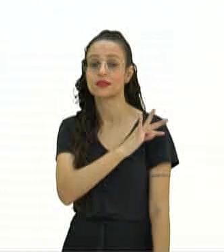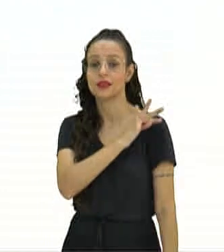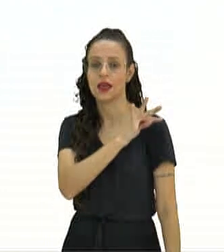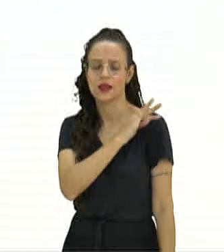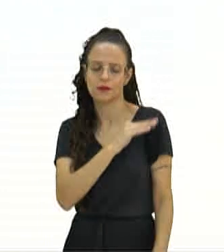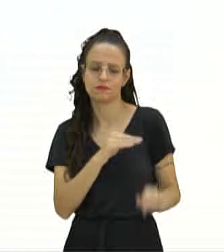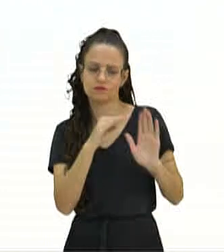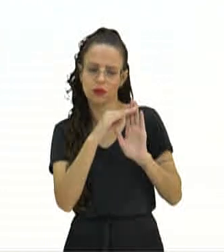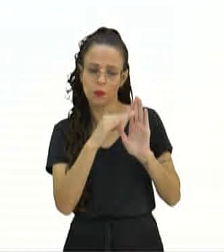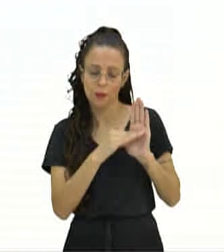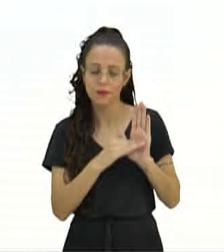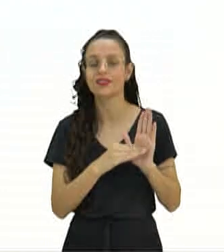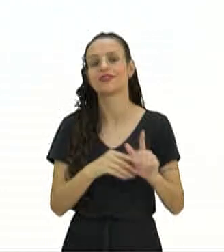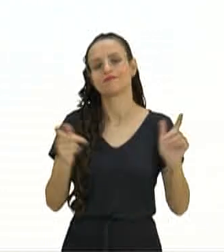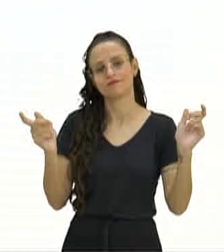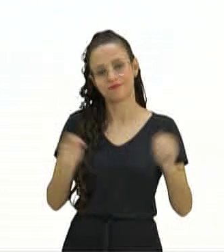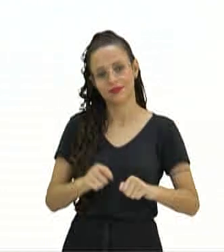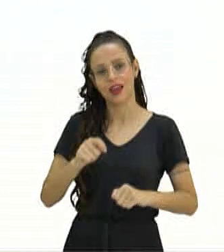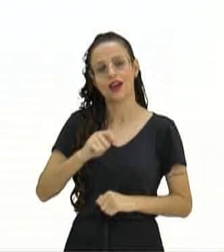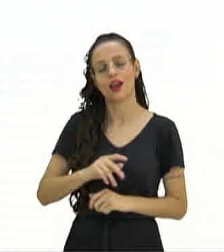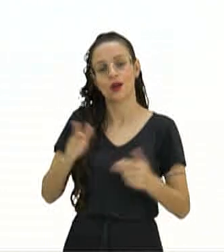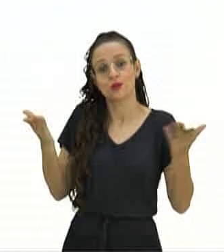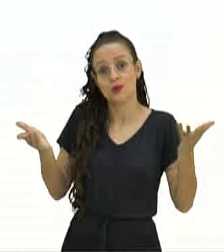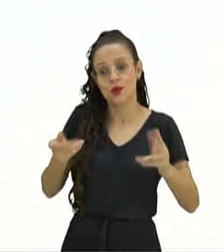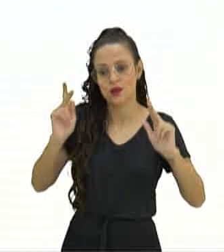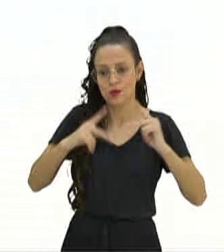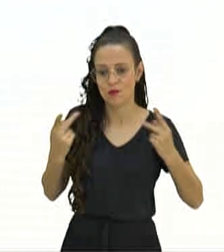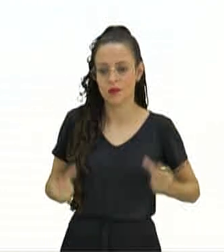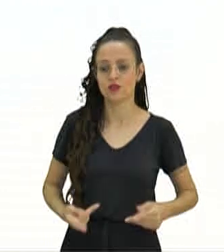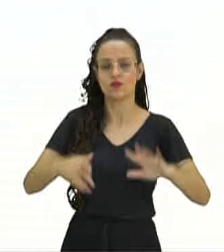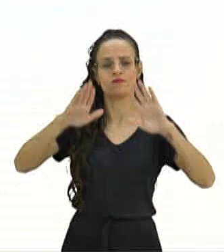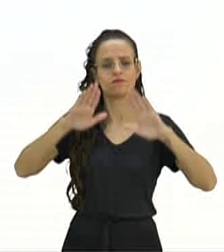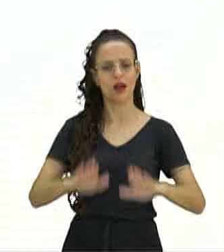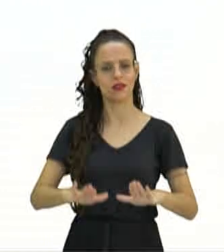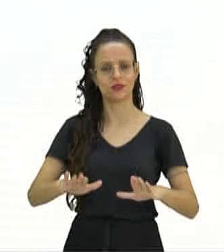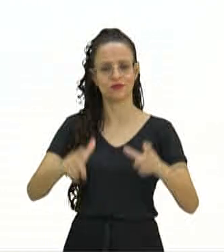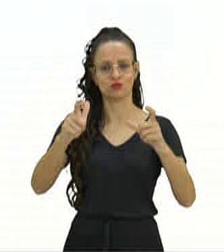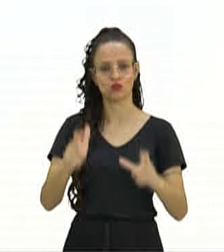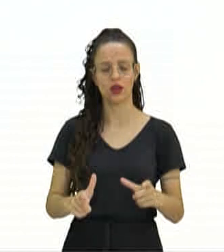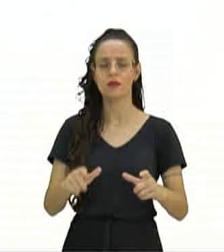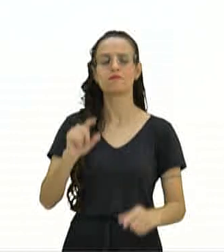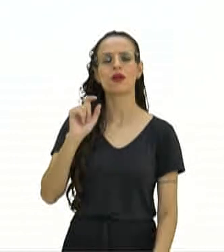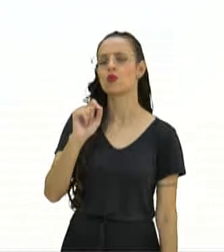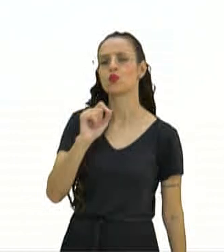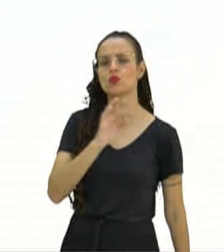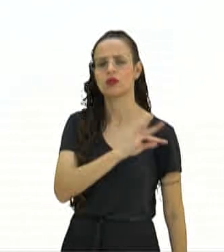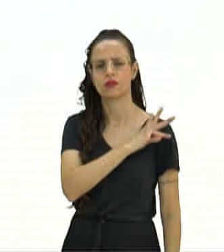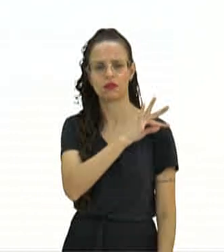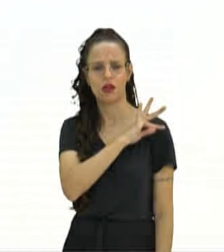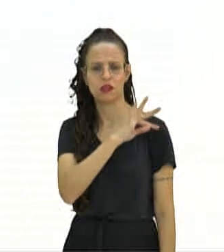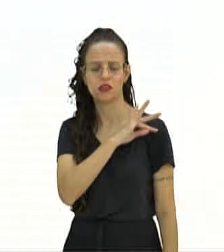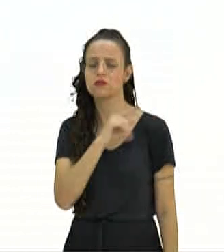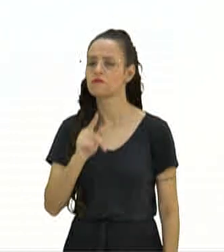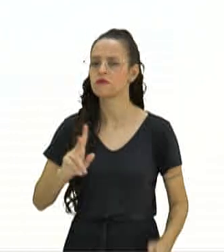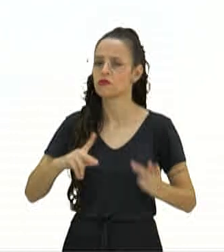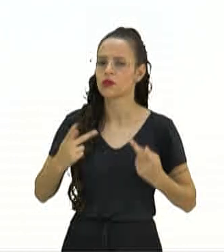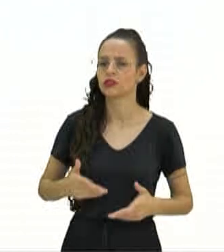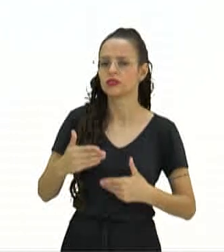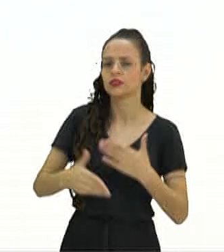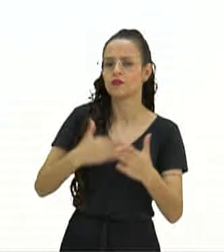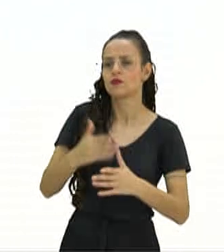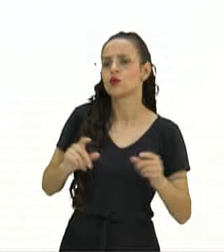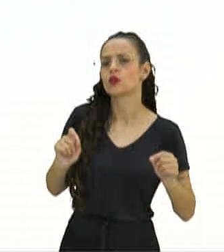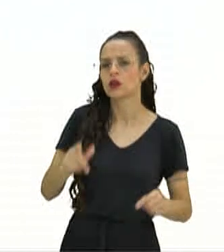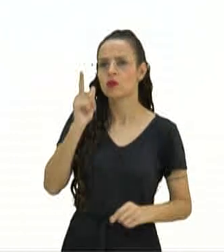humano conseguisse se fixar em determinados pontos. Mas o que técnicas, o que o ser humano desenvolveu para conseguir